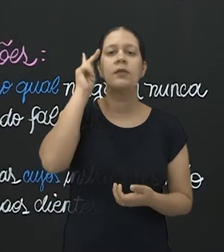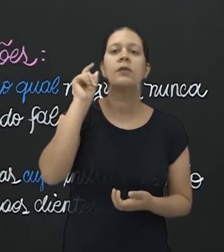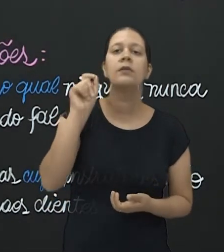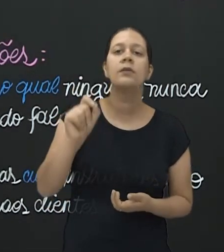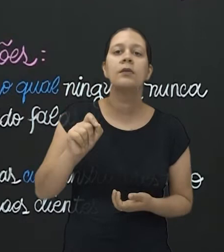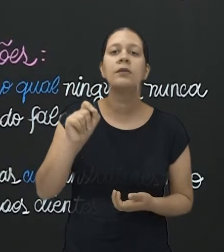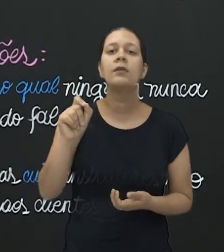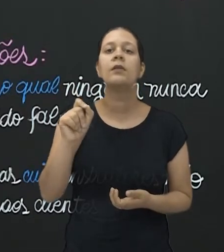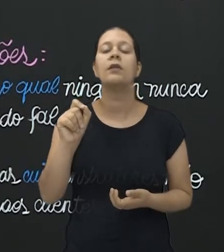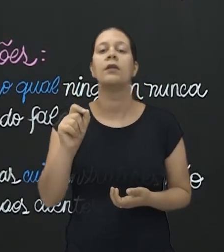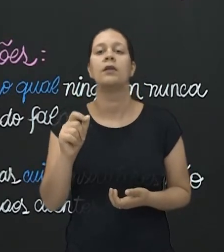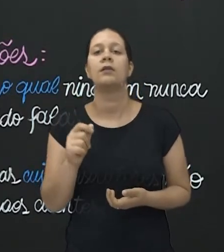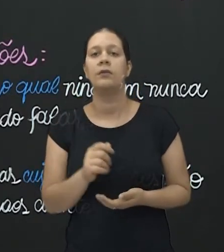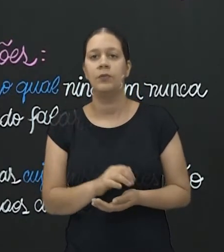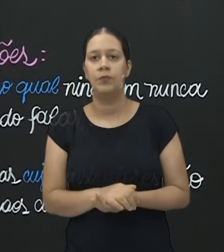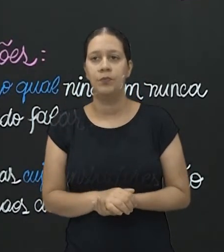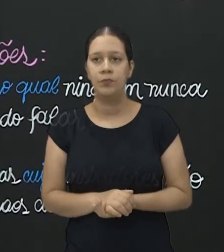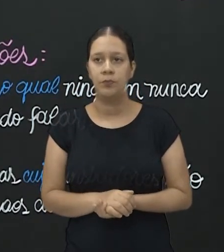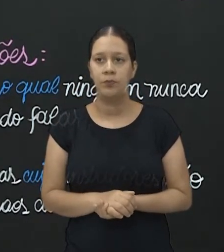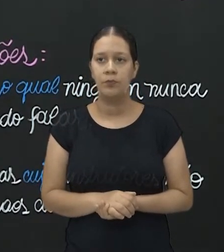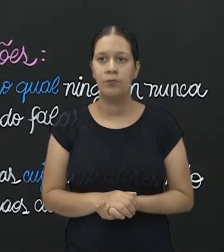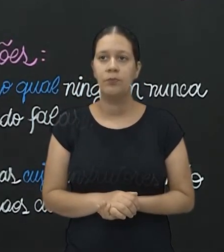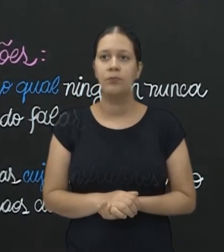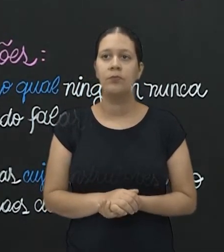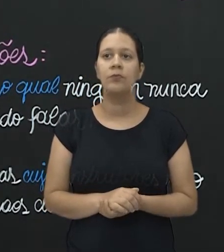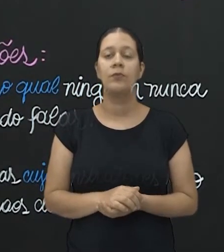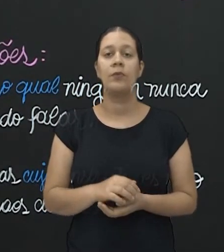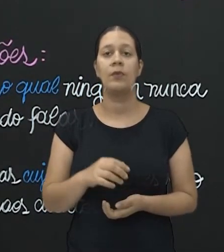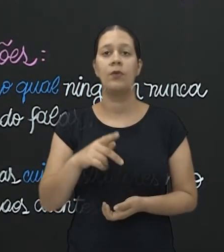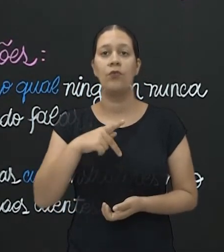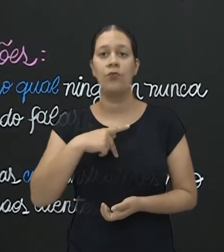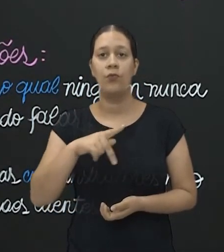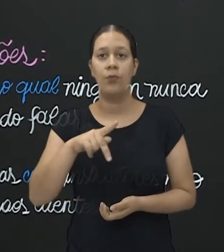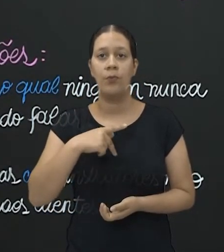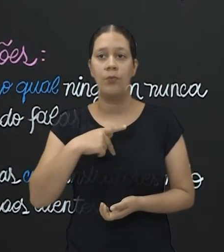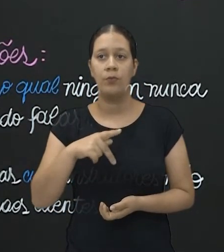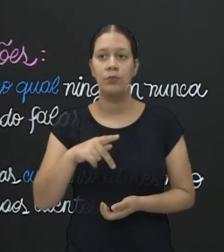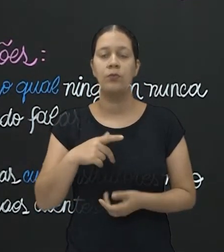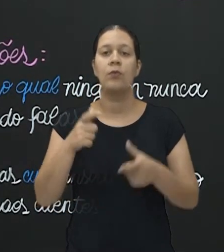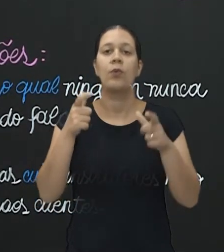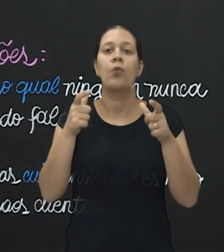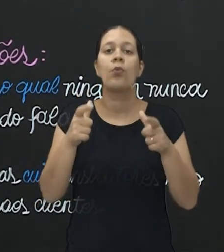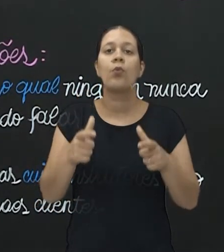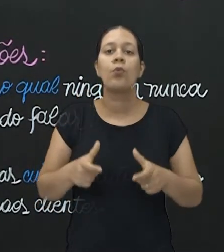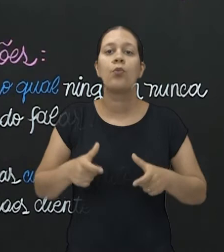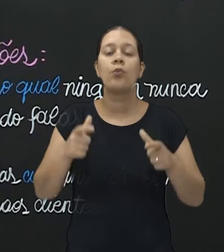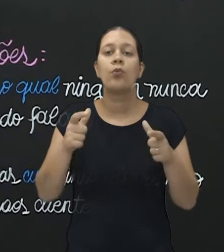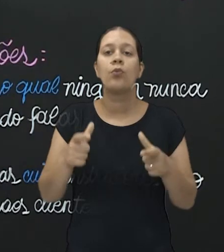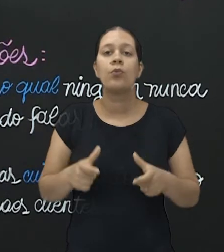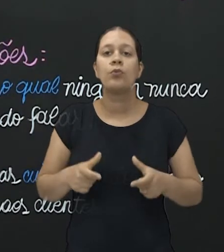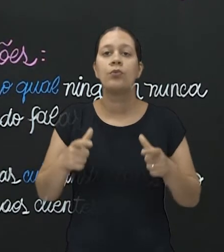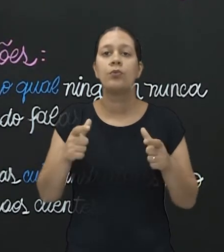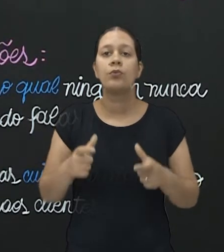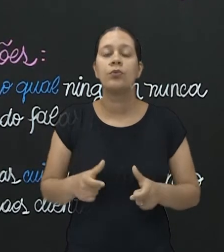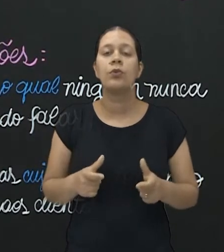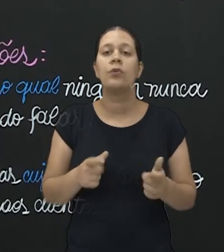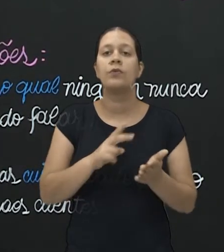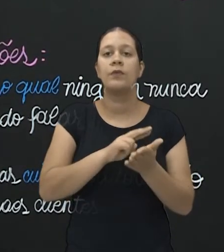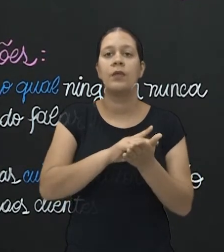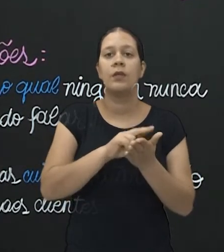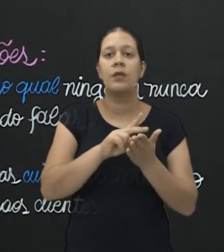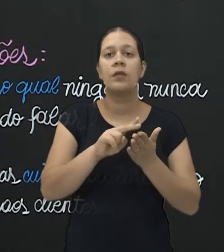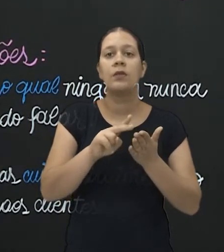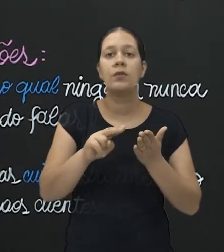do escritor, de um escritor. O pronome relativo onde, que é um pronome